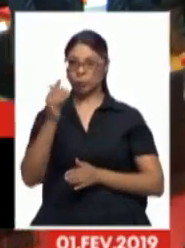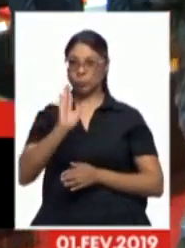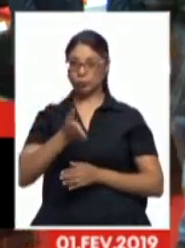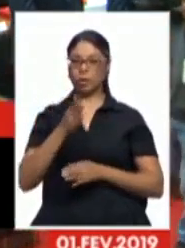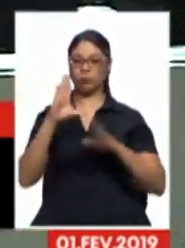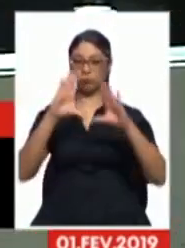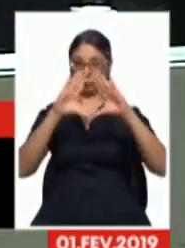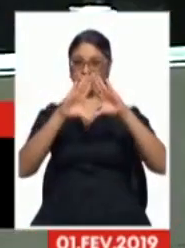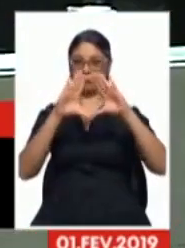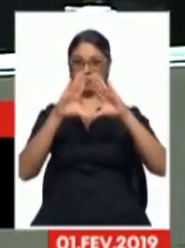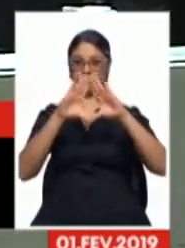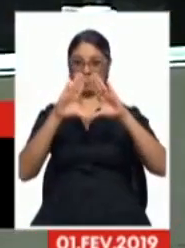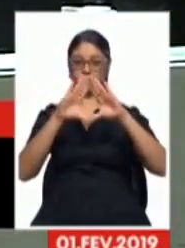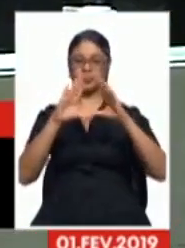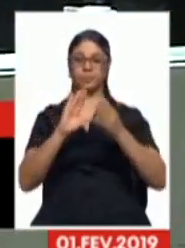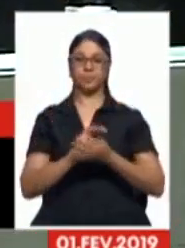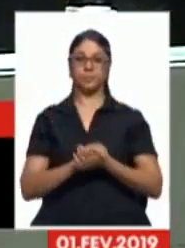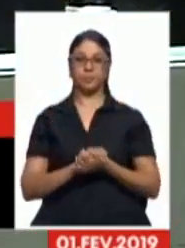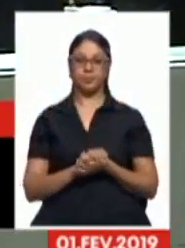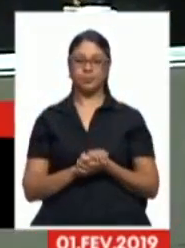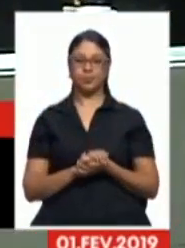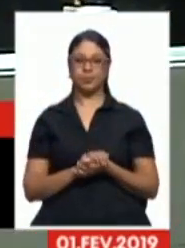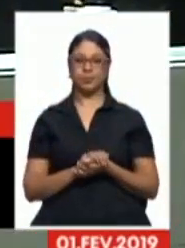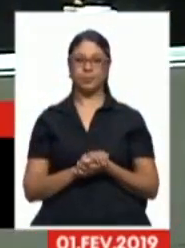Legislativa de Minas Gerais.